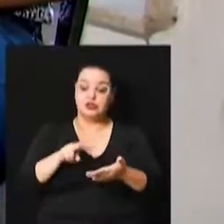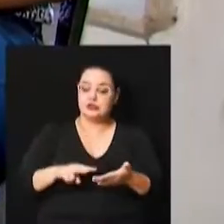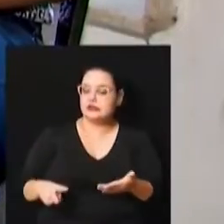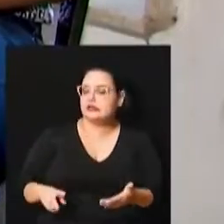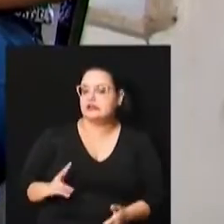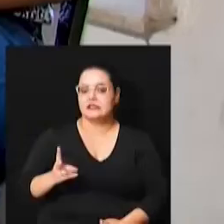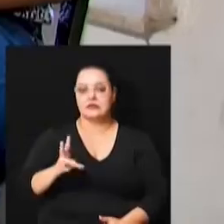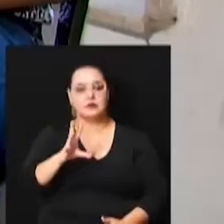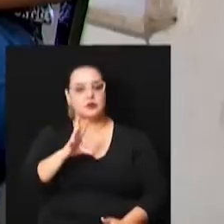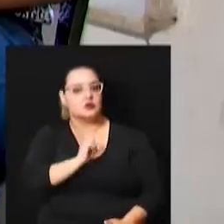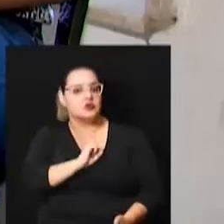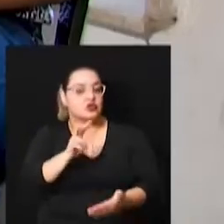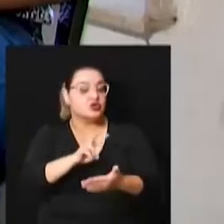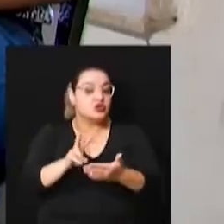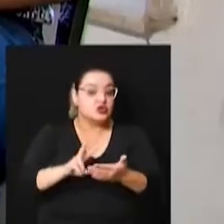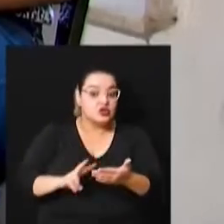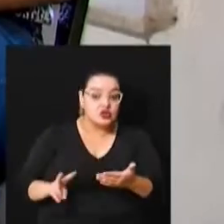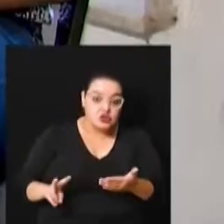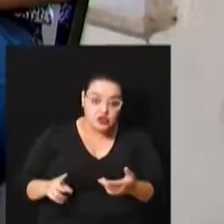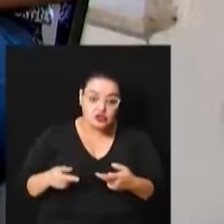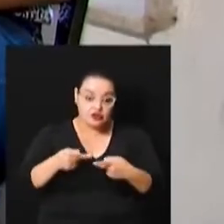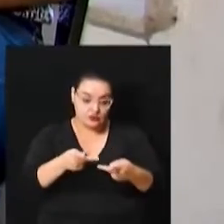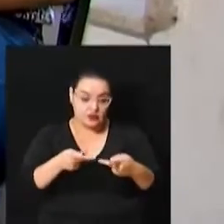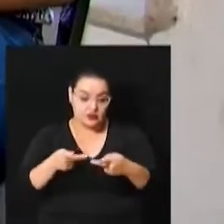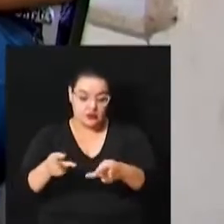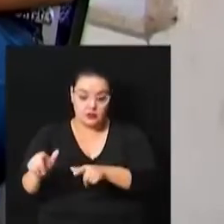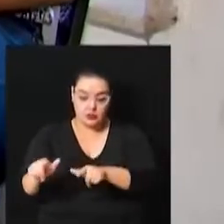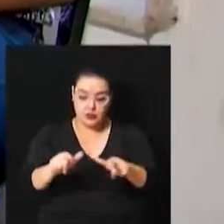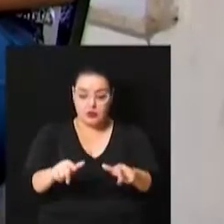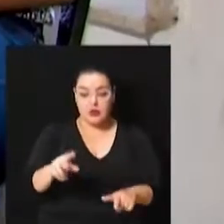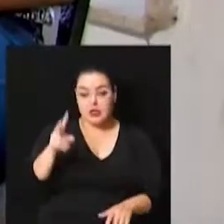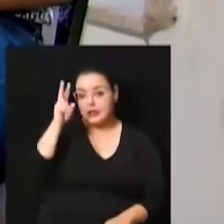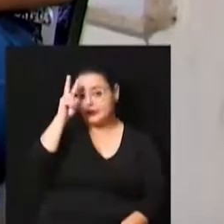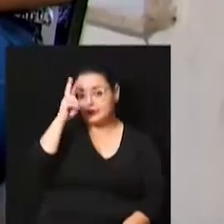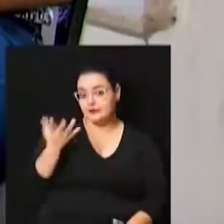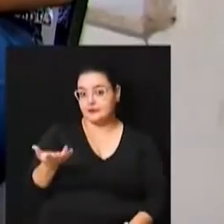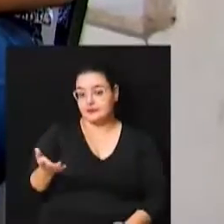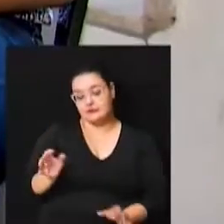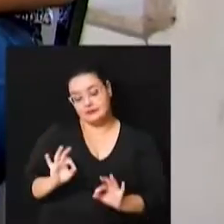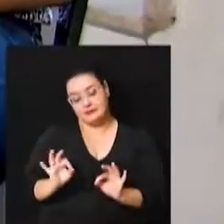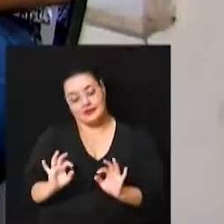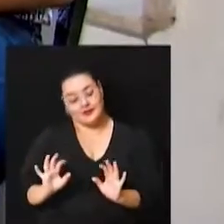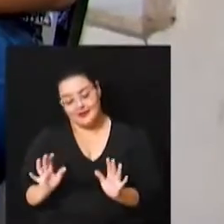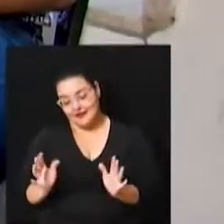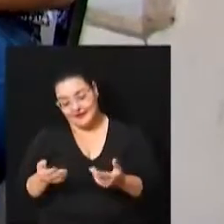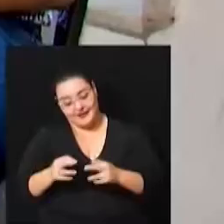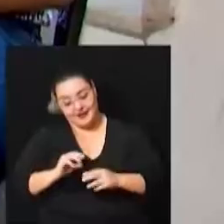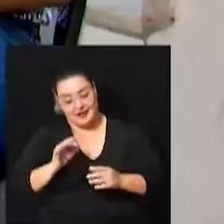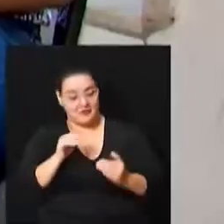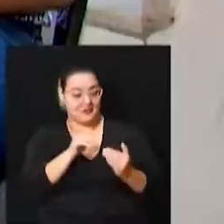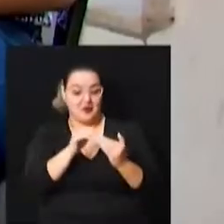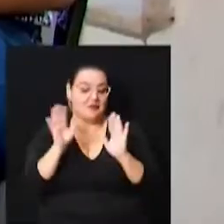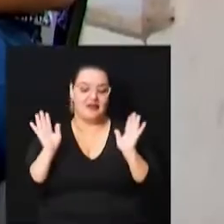Eu sempre gostei muito de ler, eu gosto muito de visitar lugares históricos mesmo. Tá vendo, gente? Nada é por acaso. Nada.